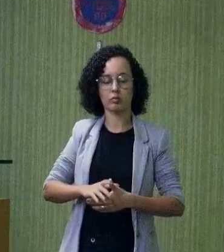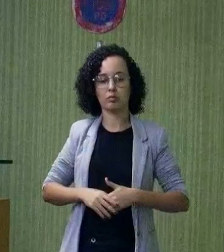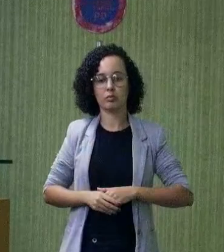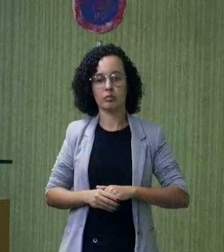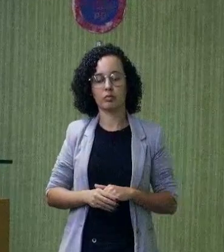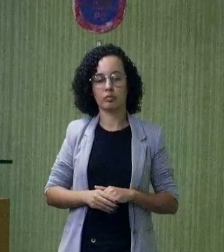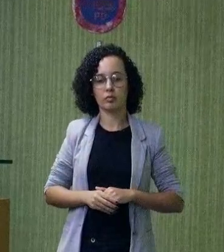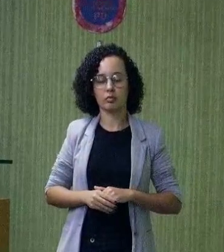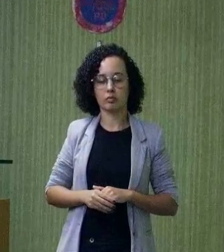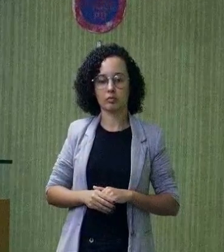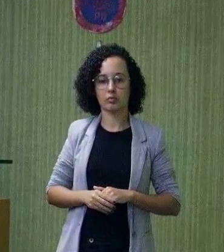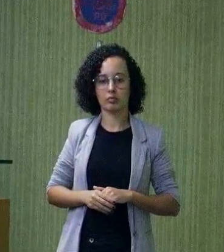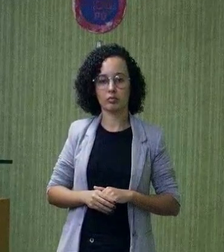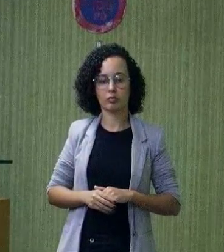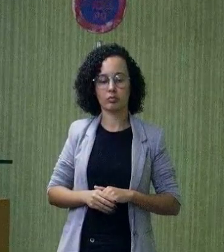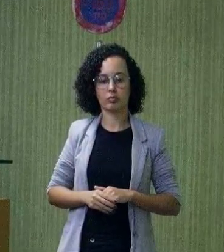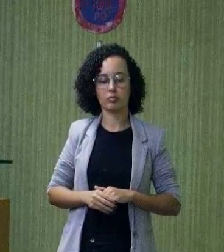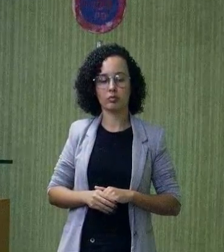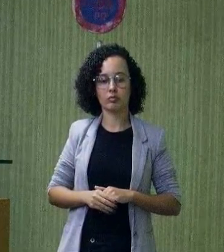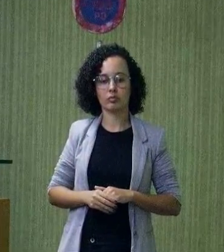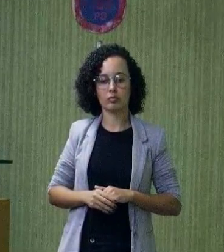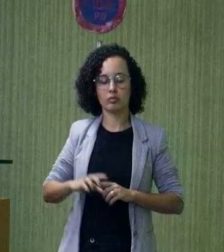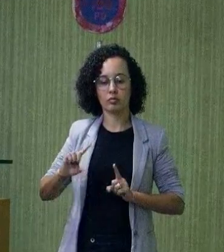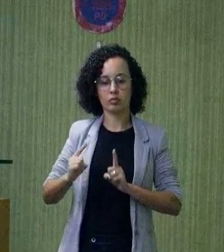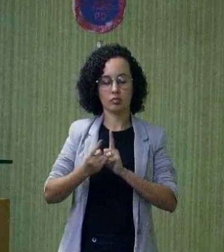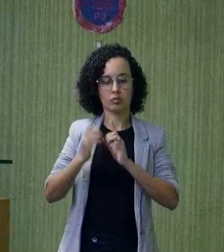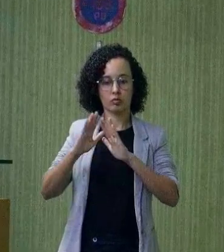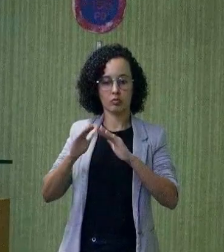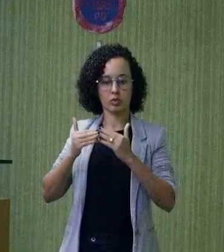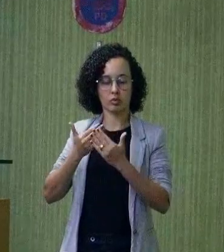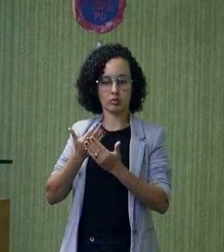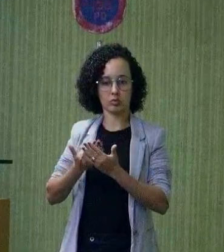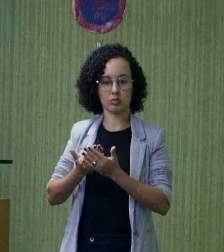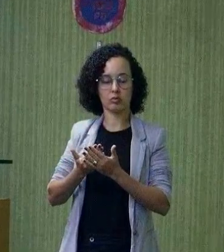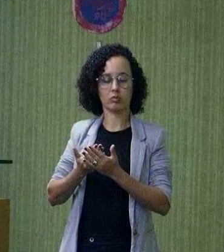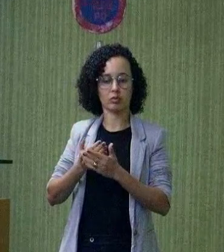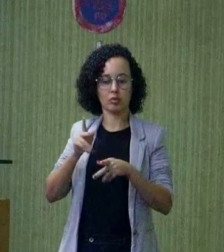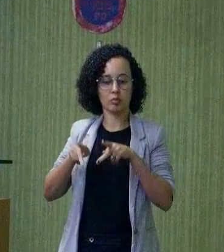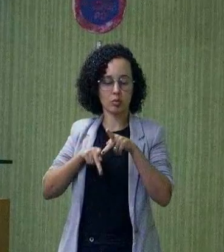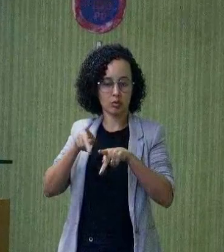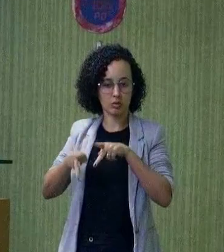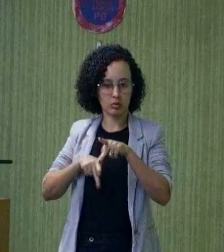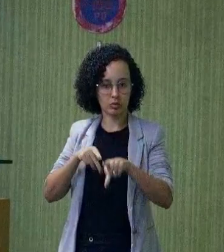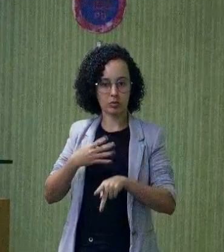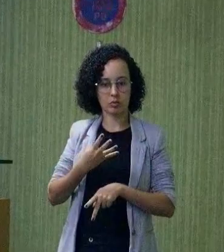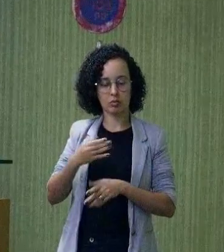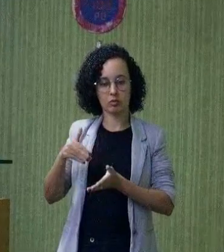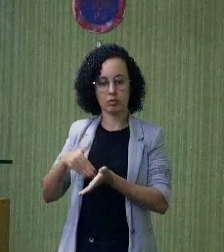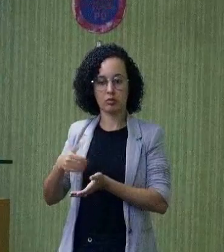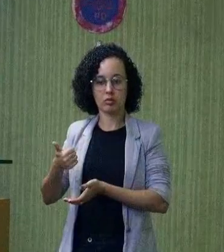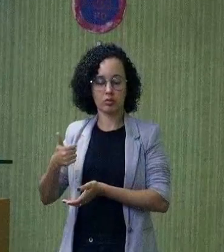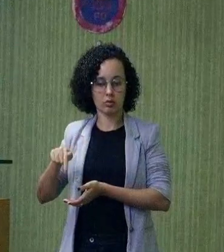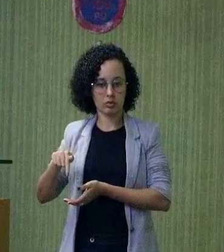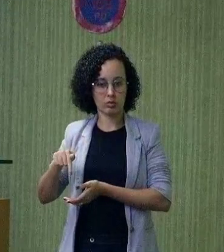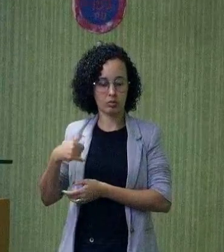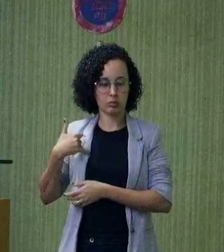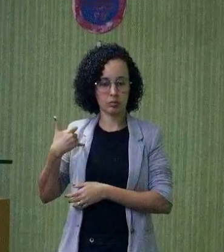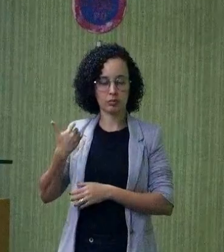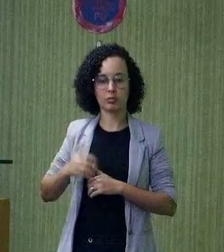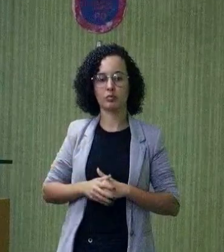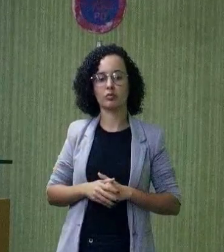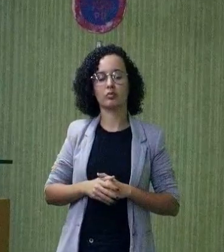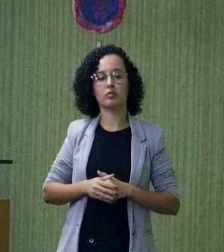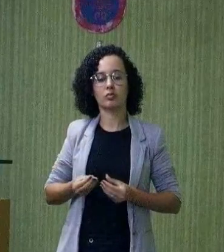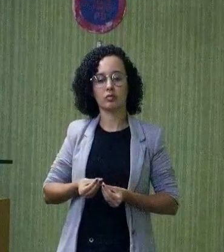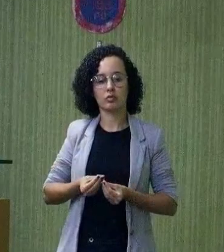né a universalização do atendimento escolar a população de 4 a 17 e a oferta de oportunidades educacionais